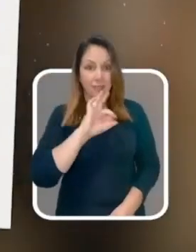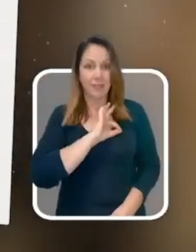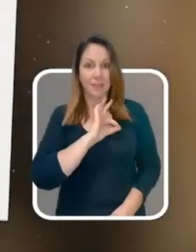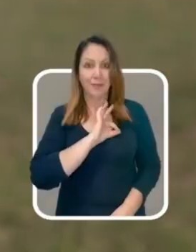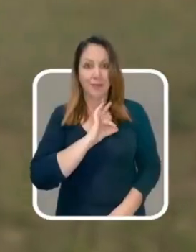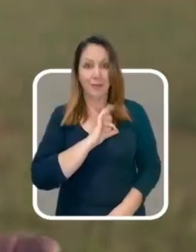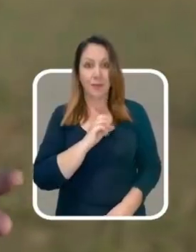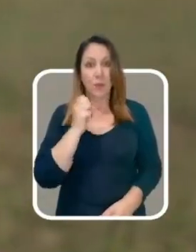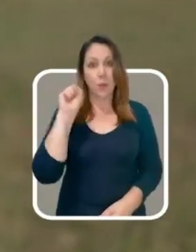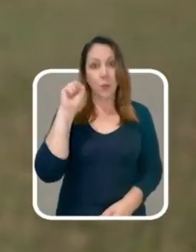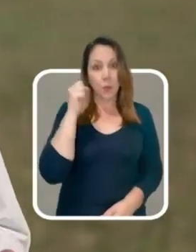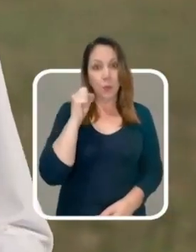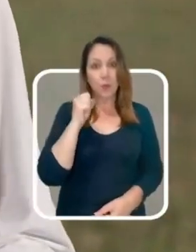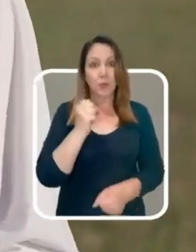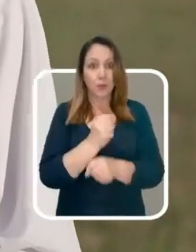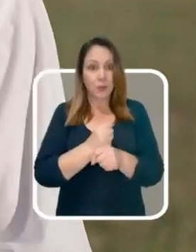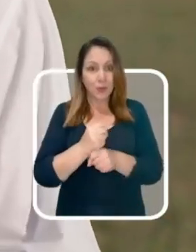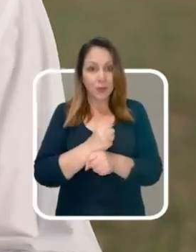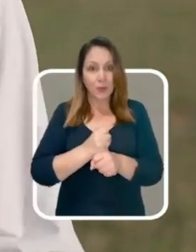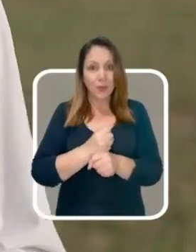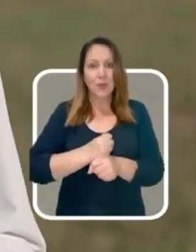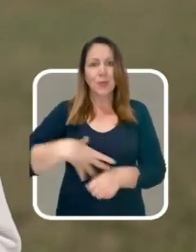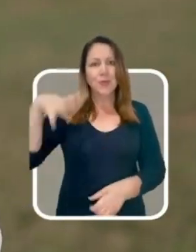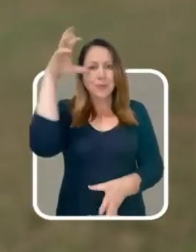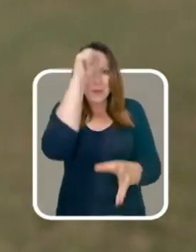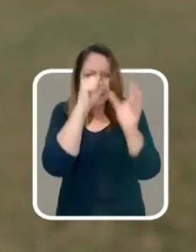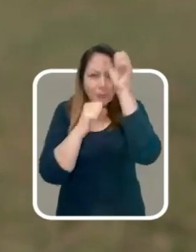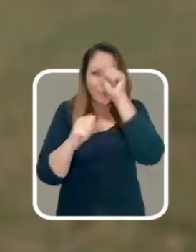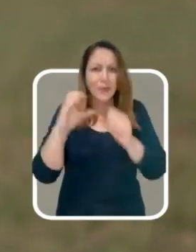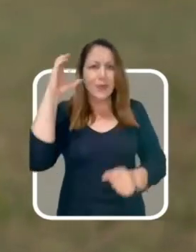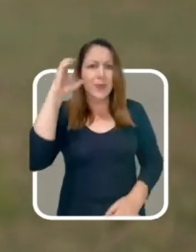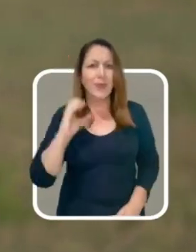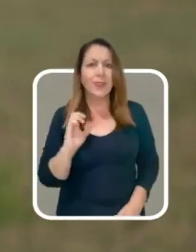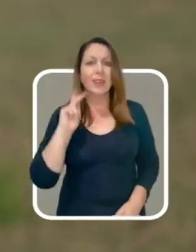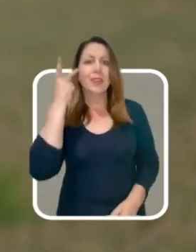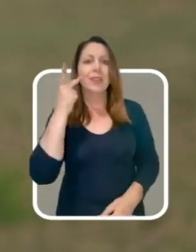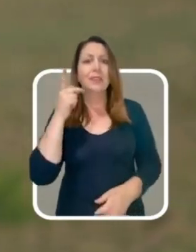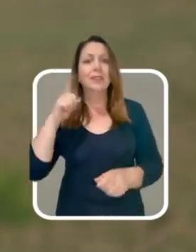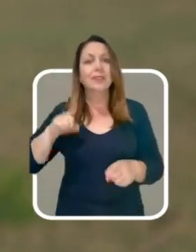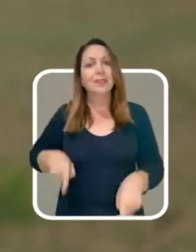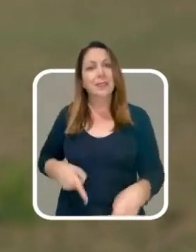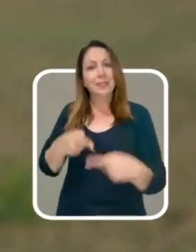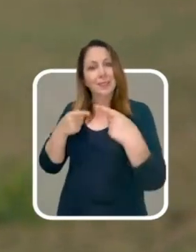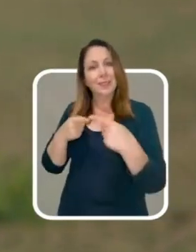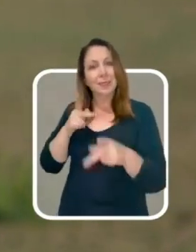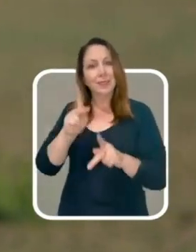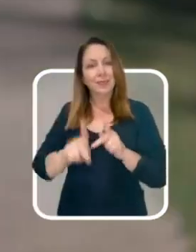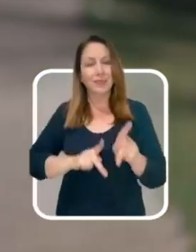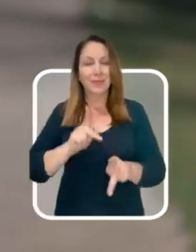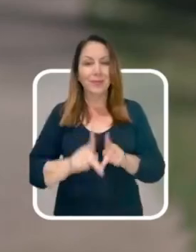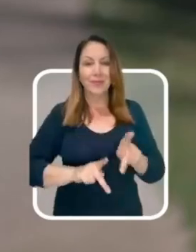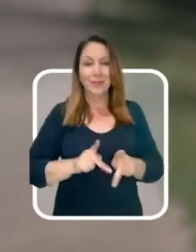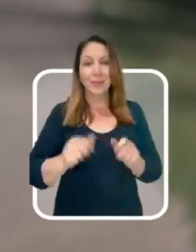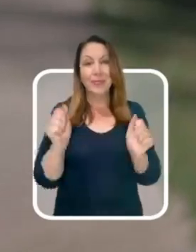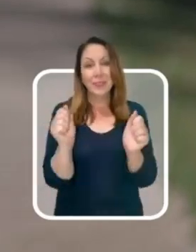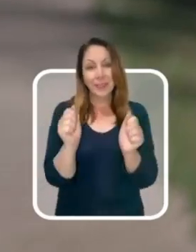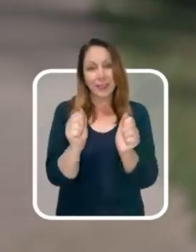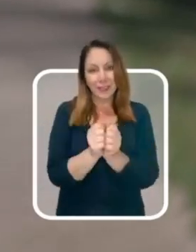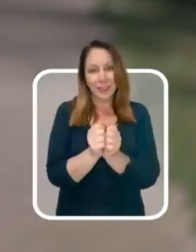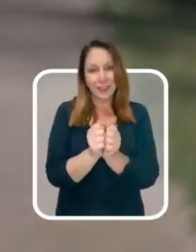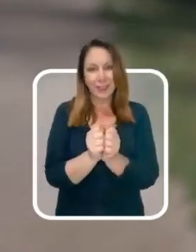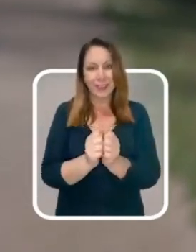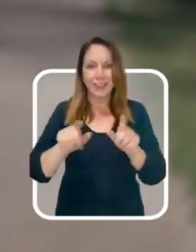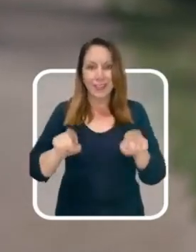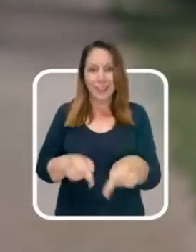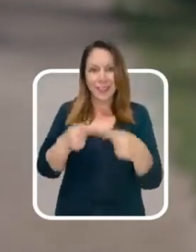pública. Ao longo desses 8 anos, aprendi muito com a Chiara, no trabalho em defesa dos bauruenses. E juntos, nesse